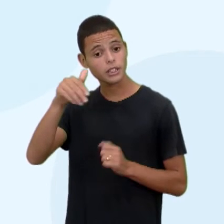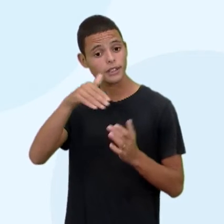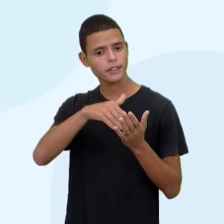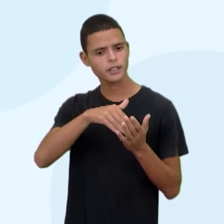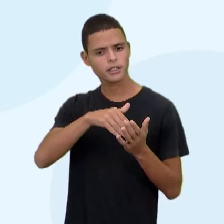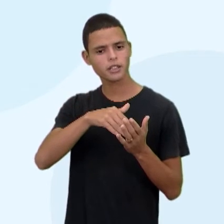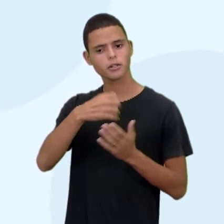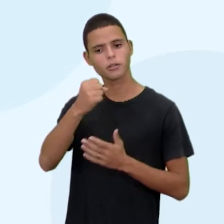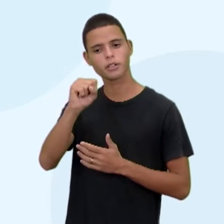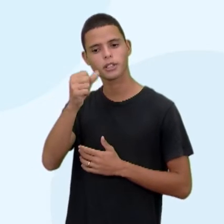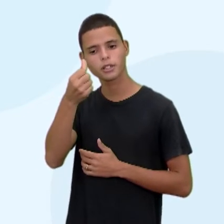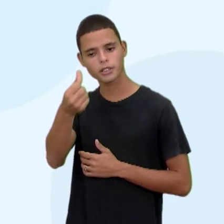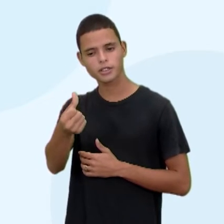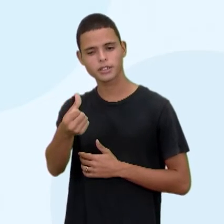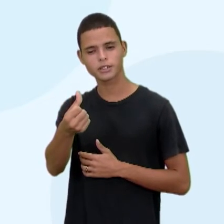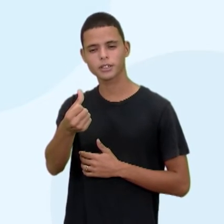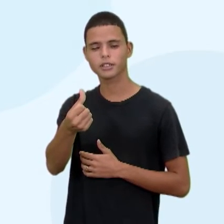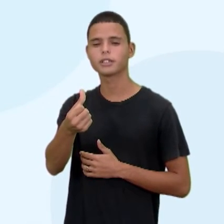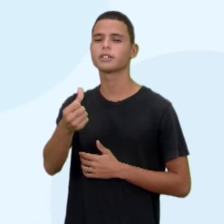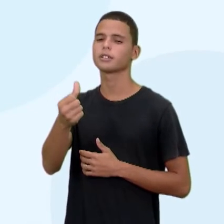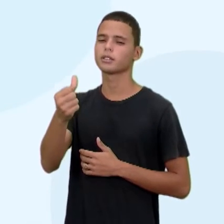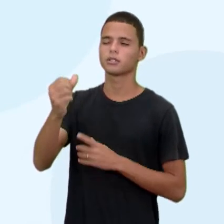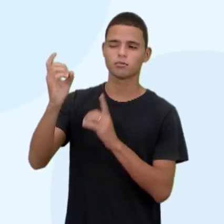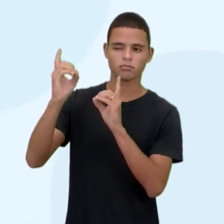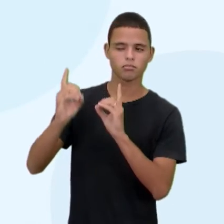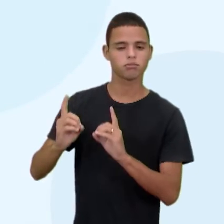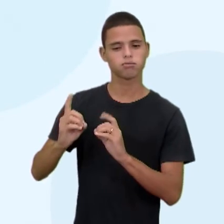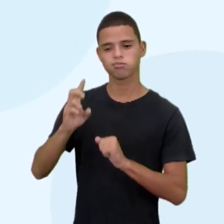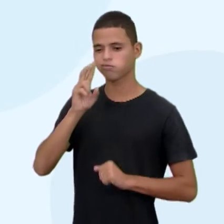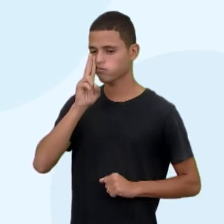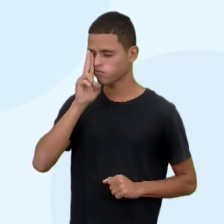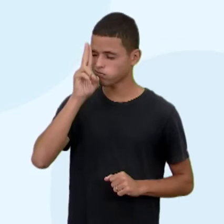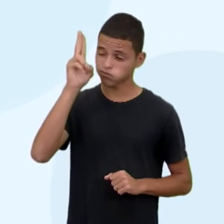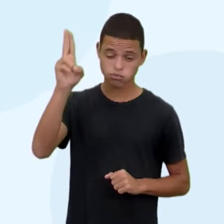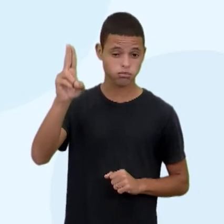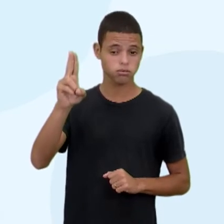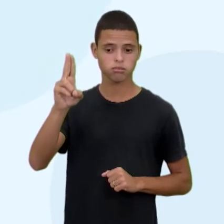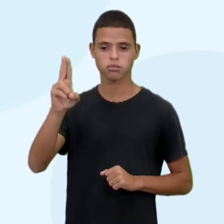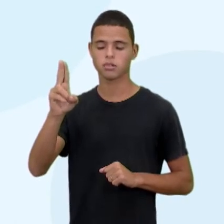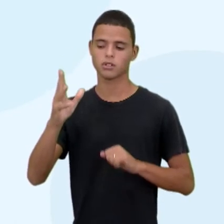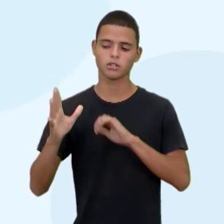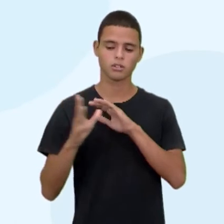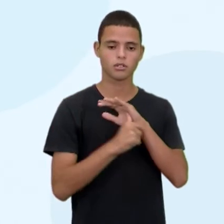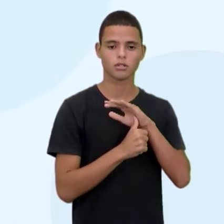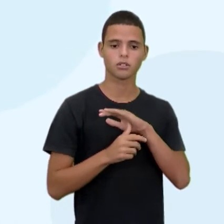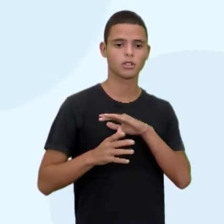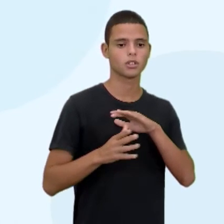uma ditadura sangrenta, corrupta, que